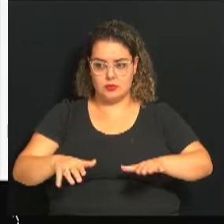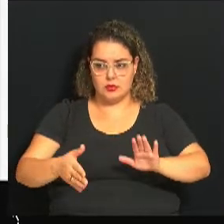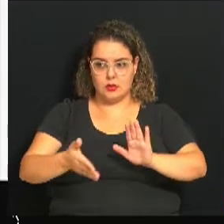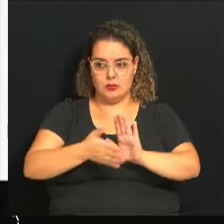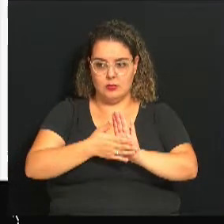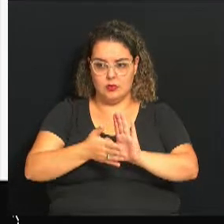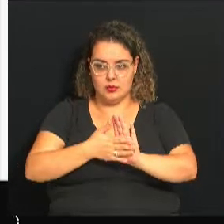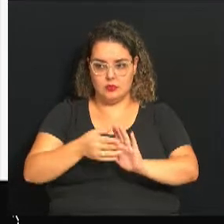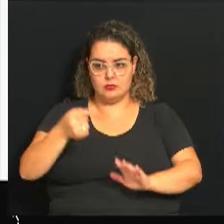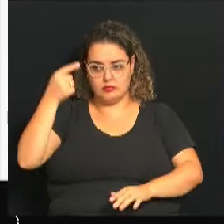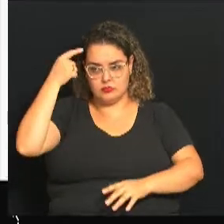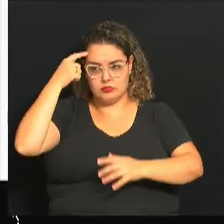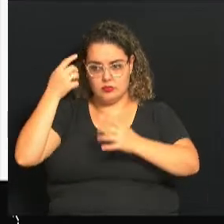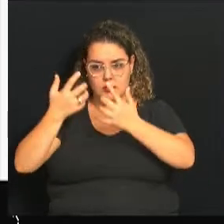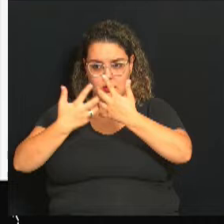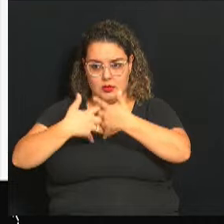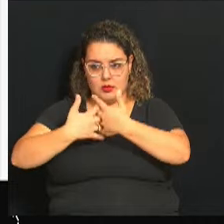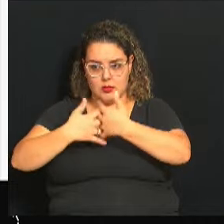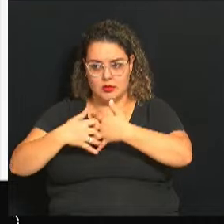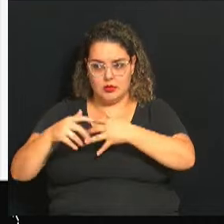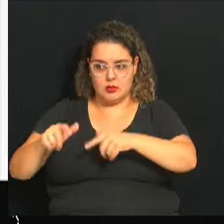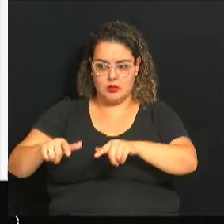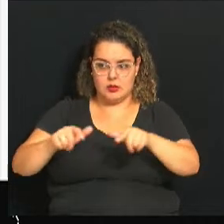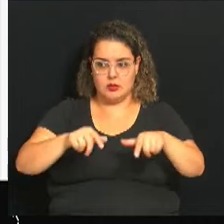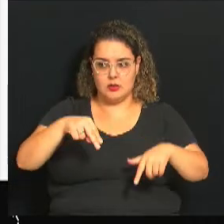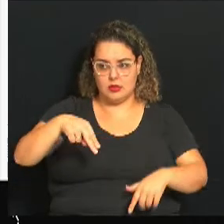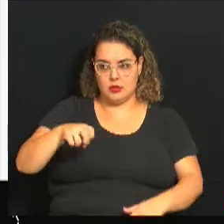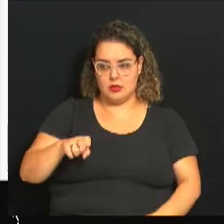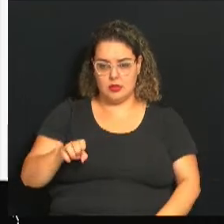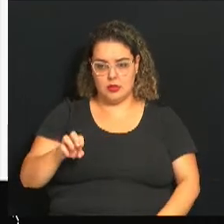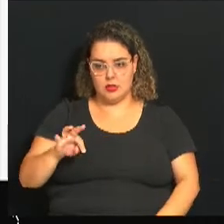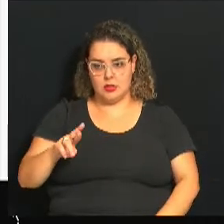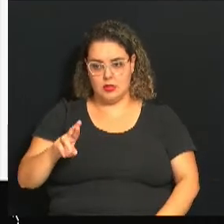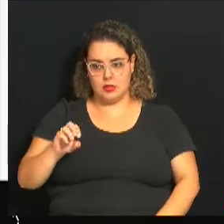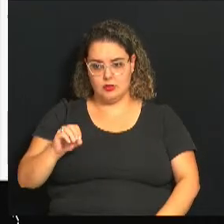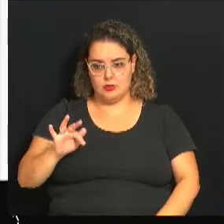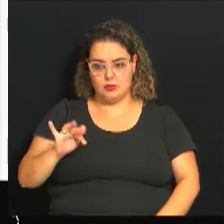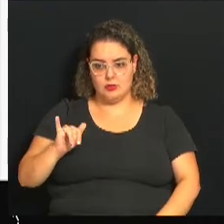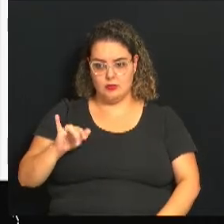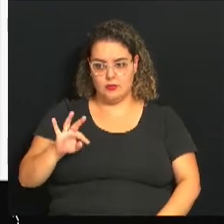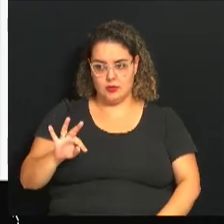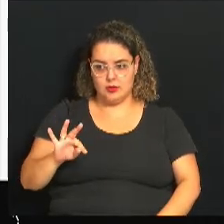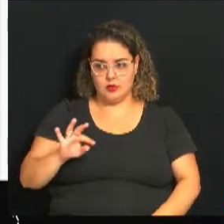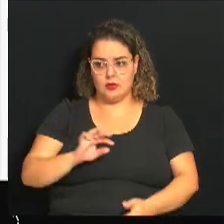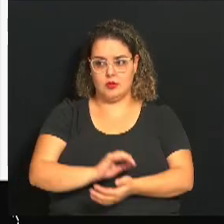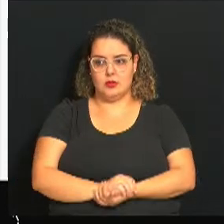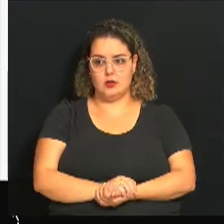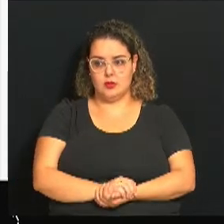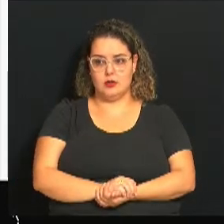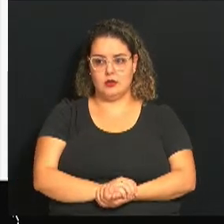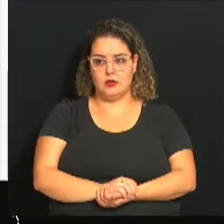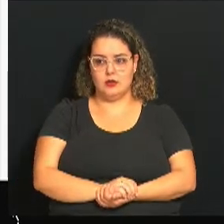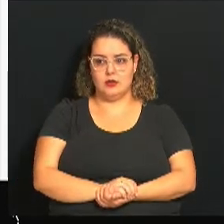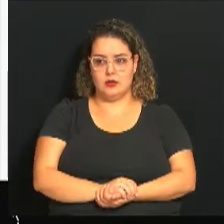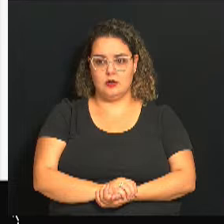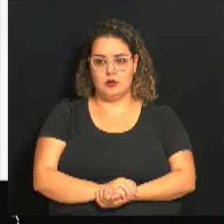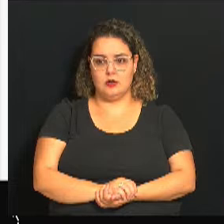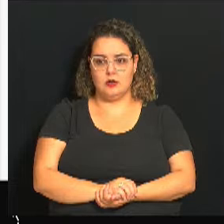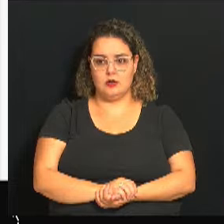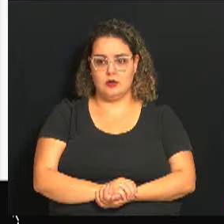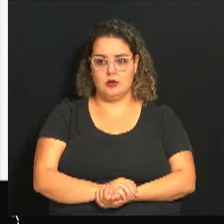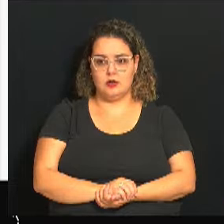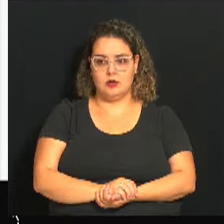está pensando nesses espaços de retrofit. Você destinar as áreas do térreo, que é a área mais nobre dos edifícios, para